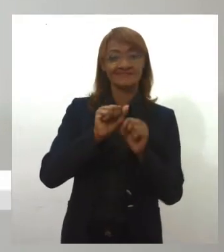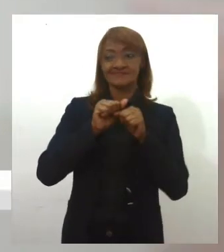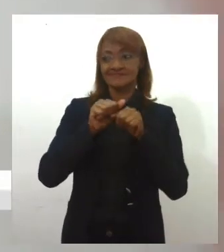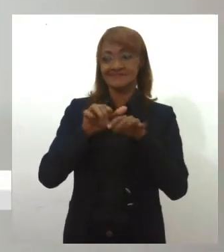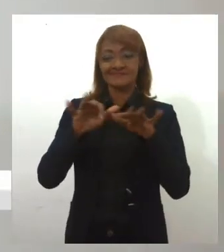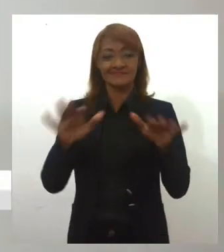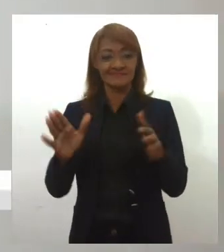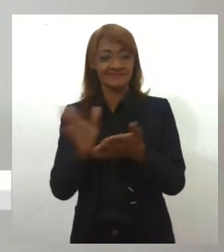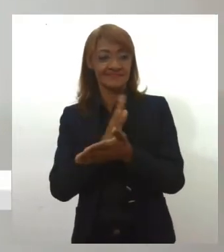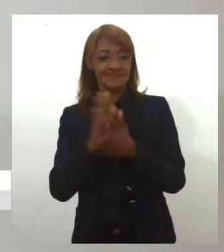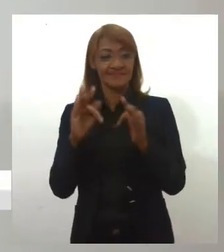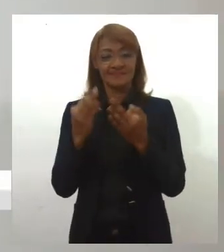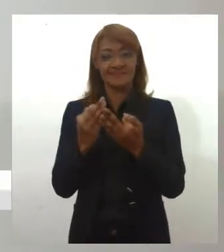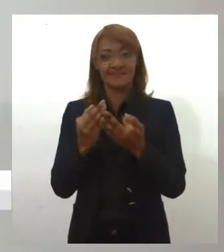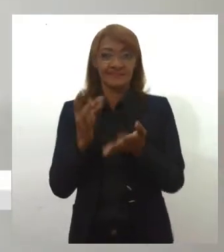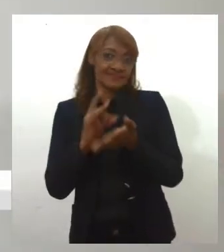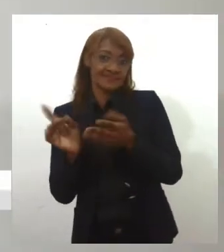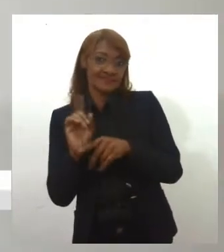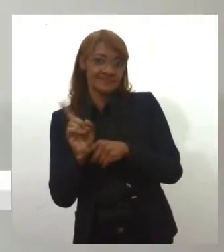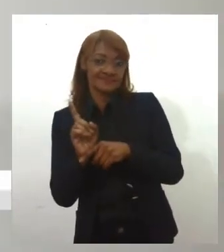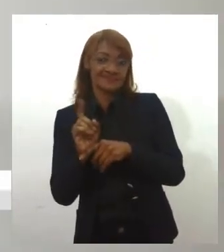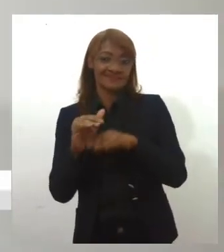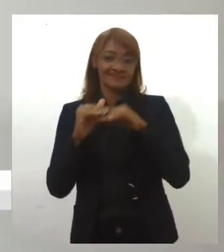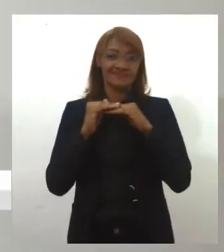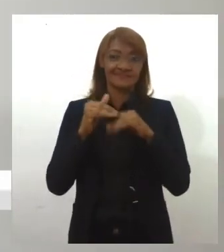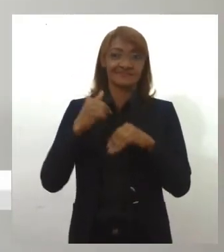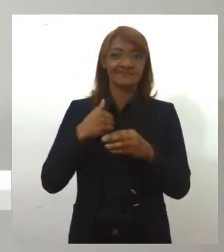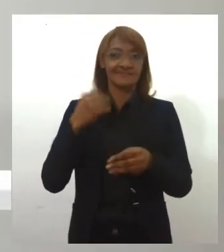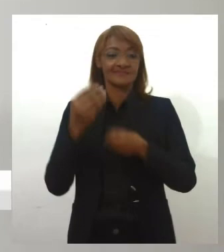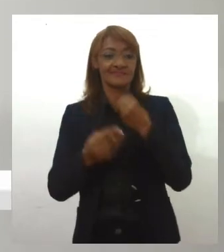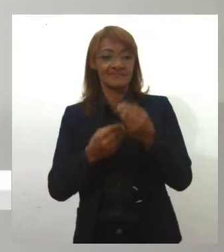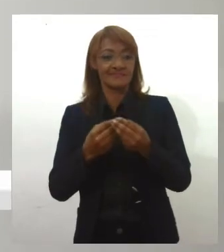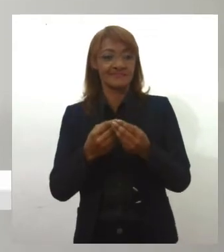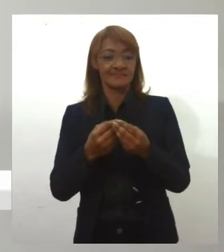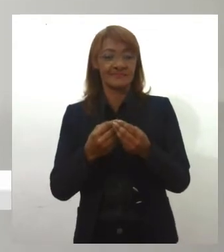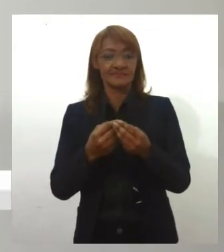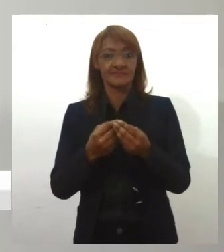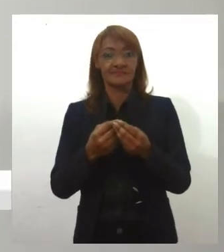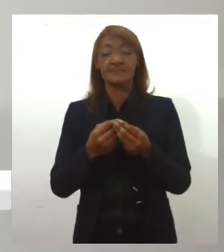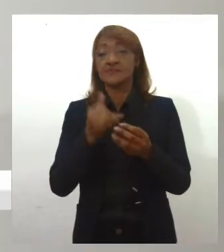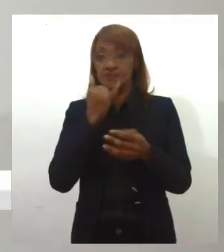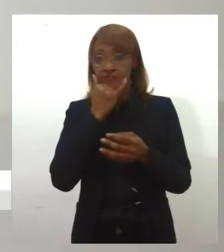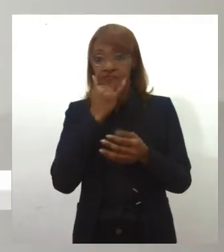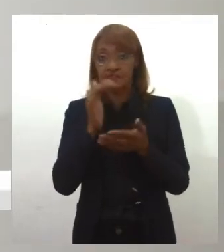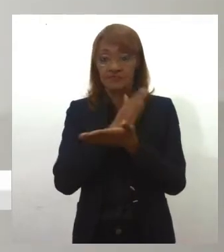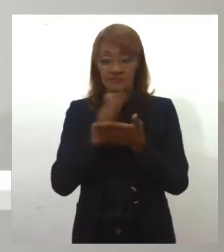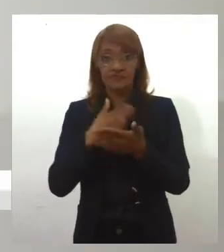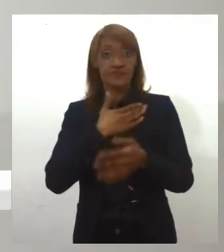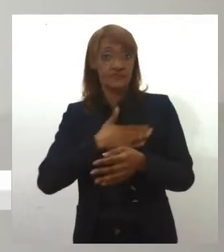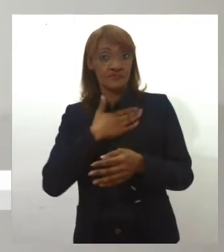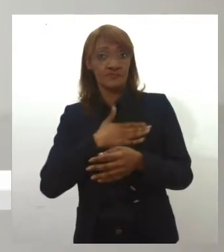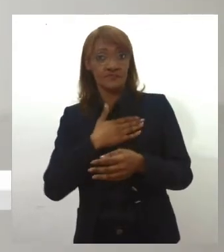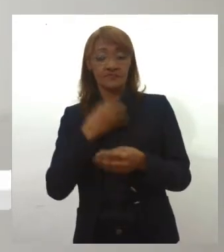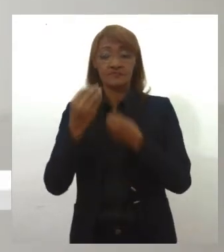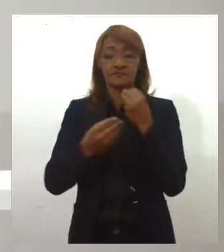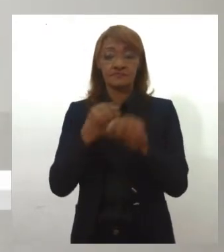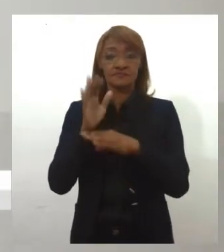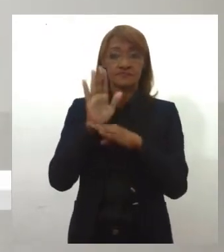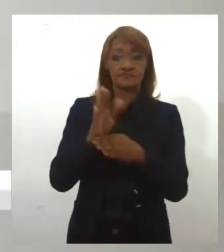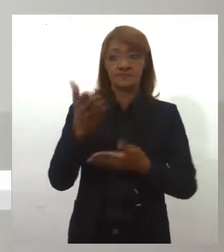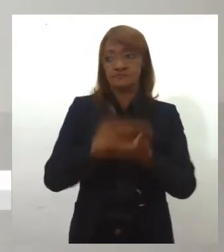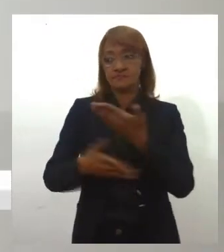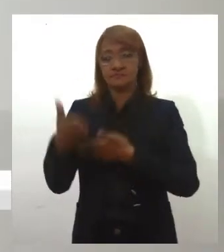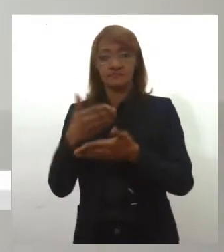procurar, né, não, eu gosto do jeito que você faz, você tem como me ajudar, a gente termina ajudando alguns, tem coisas que nós vamos fazer no meio do caminho que não dá